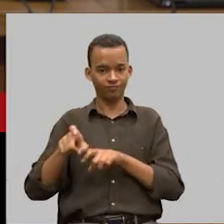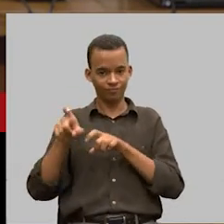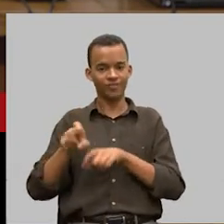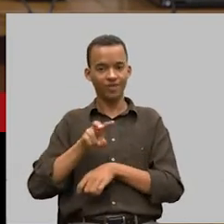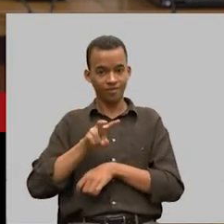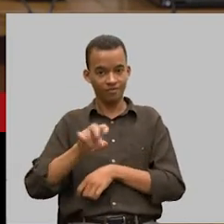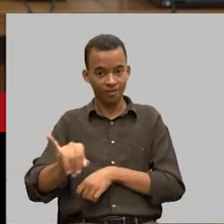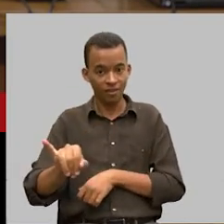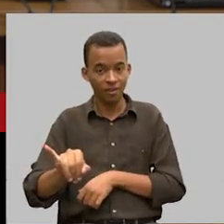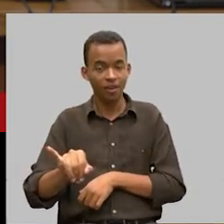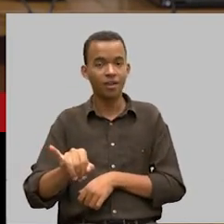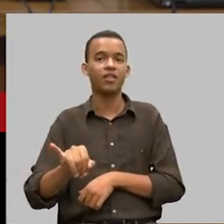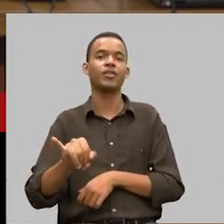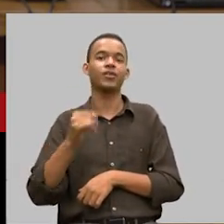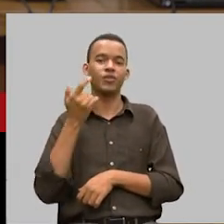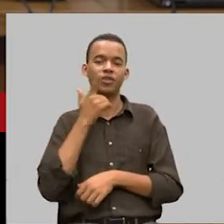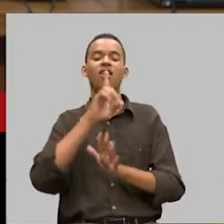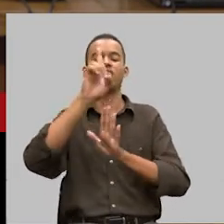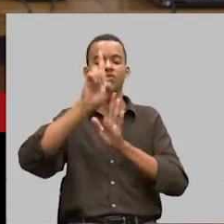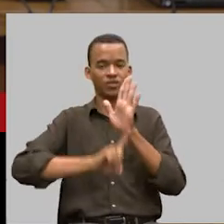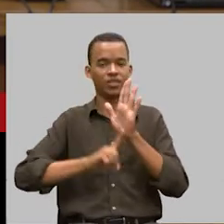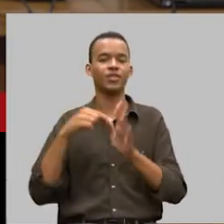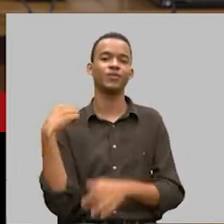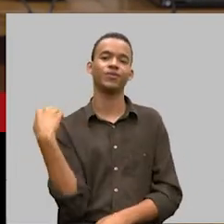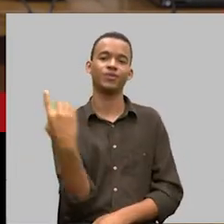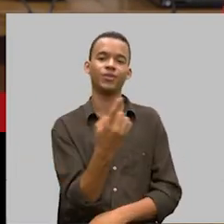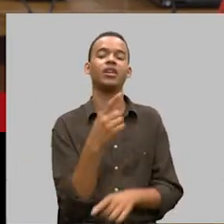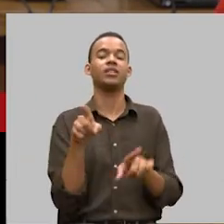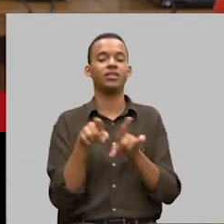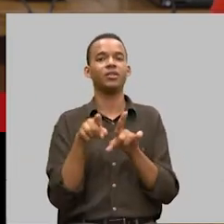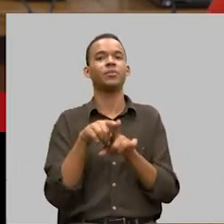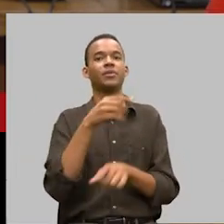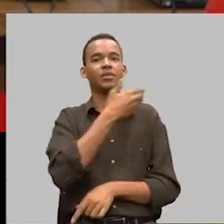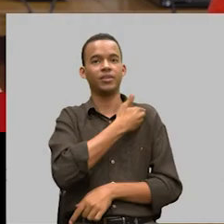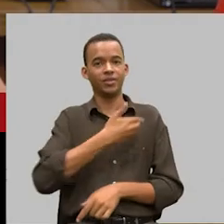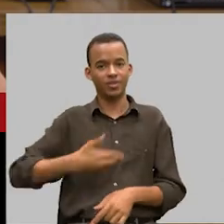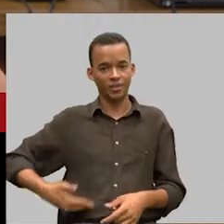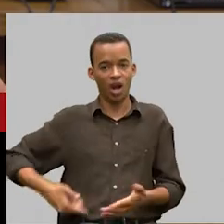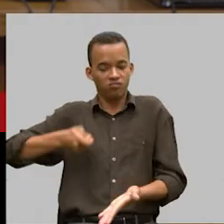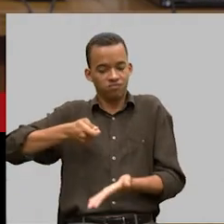efetivamente um direito nosso e um dever do Estado